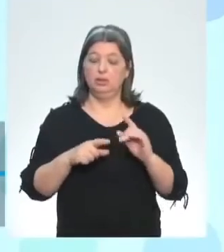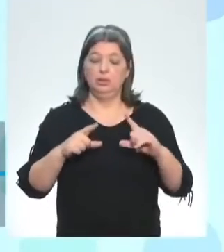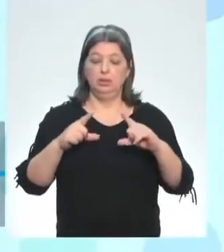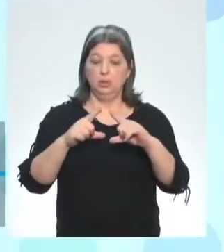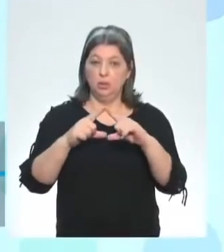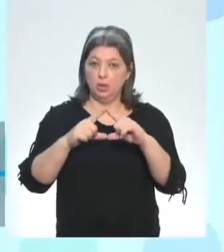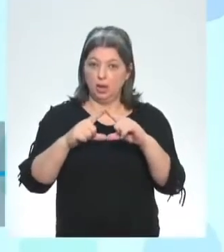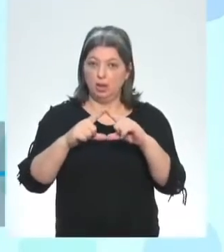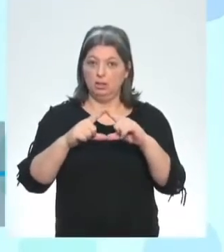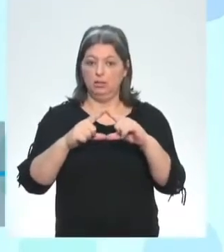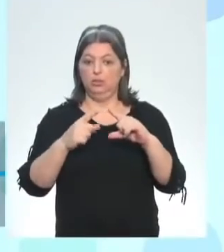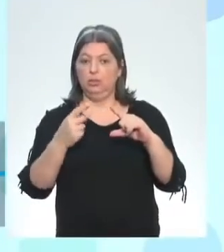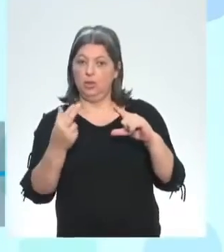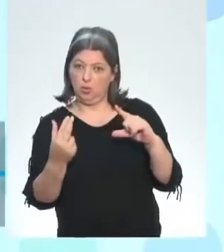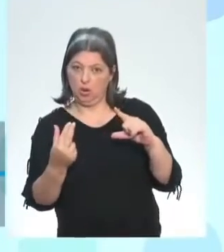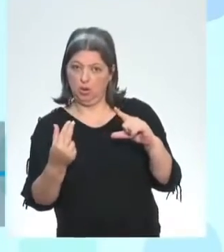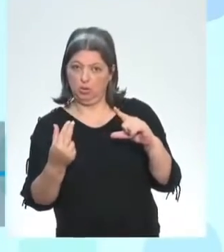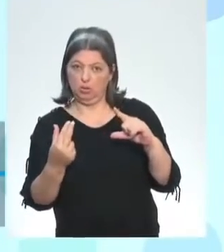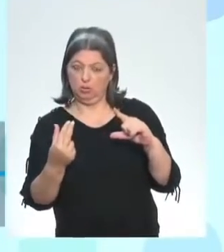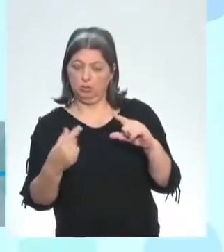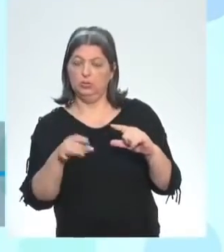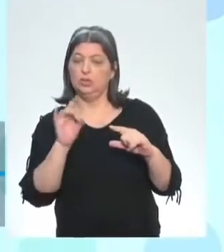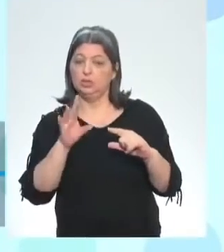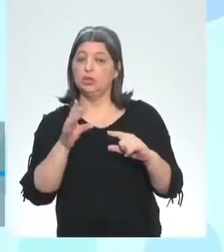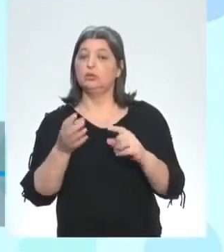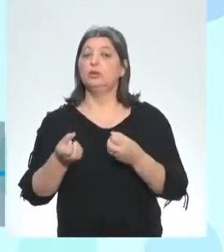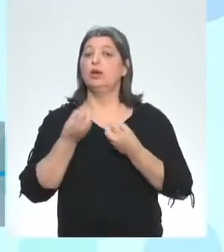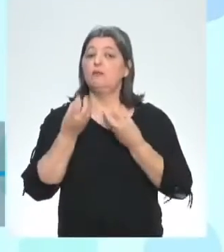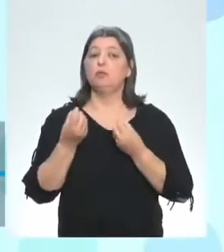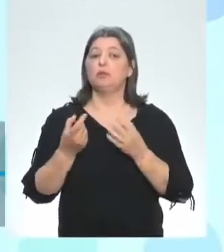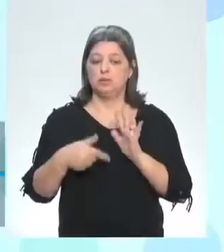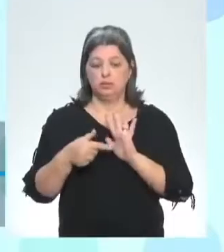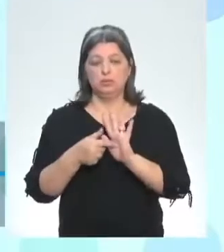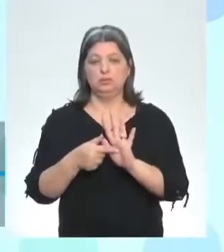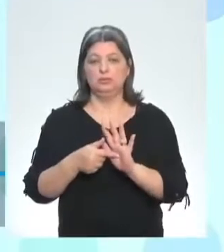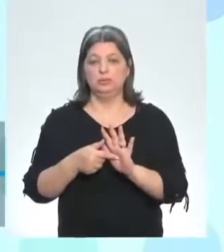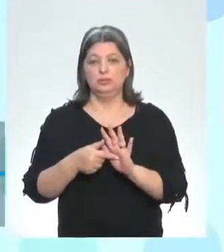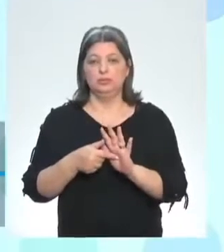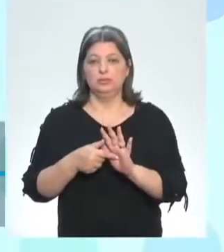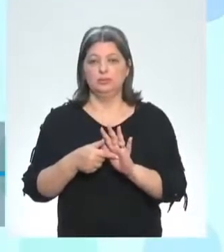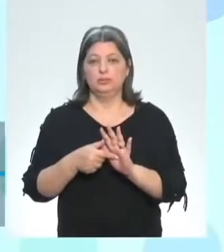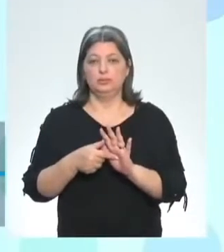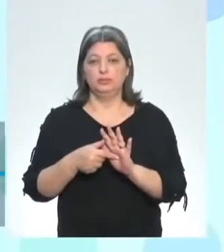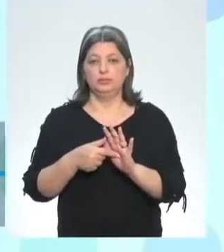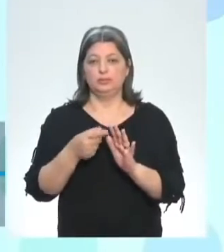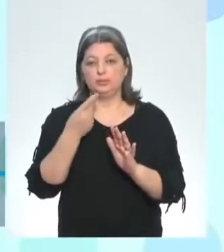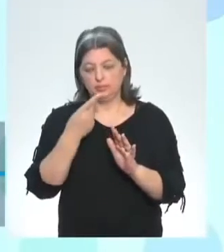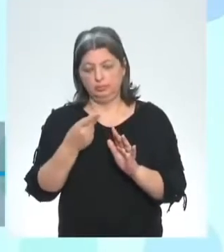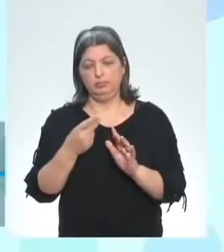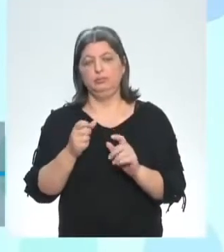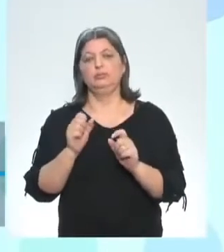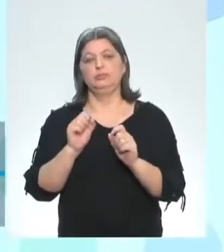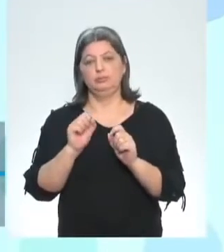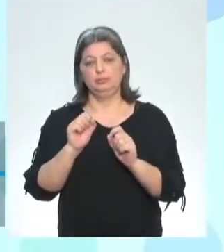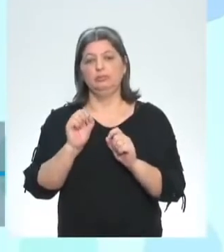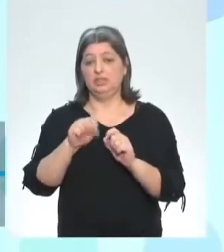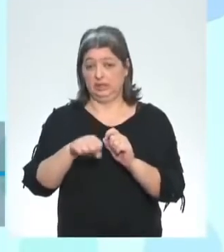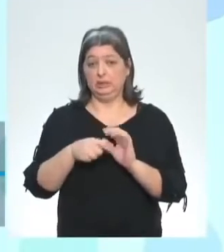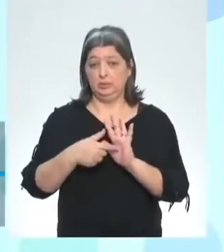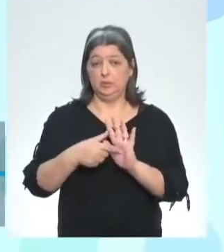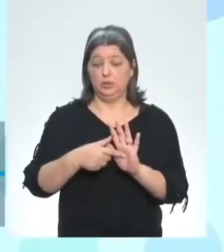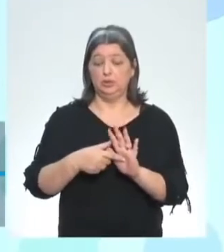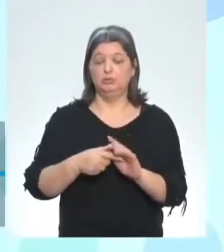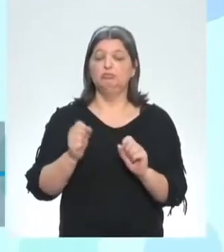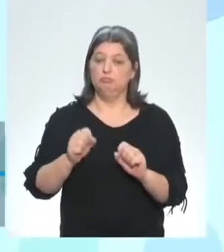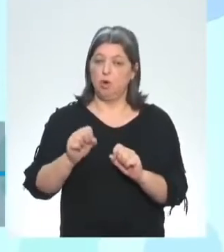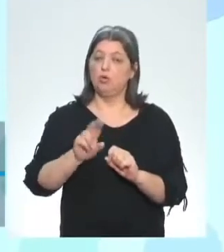outro. Por si só, esta informação, você pode garantir que os lados aí são proporcionais e, portanto,